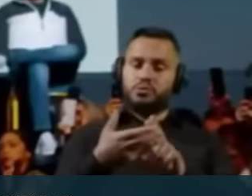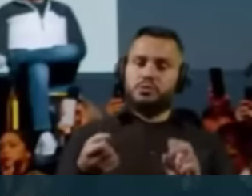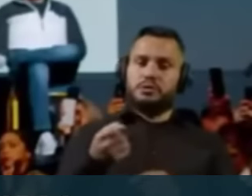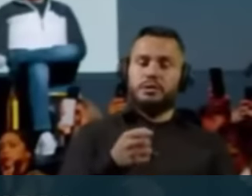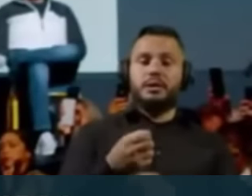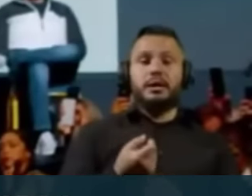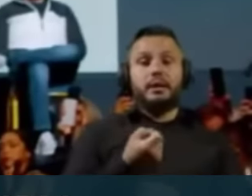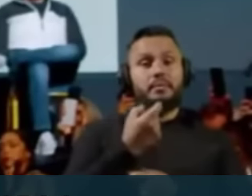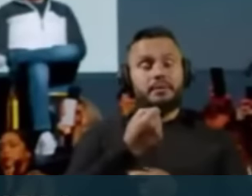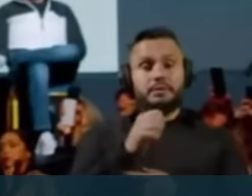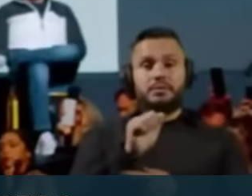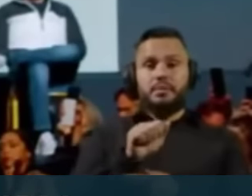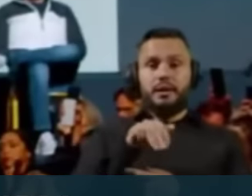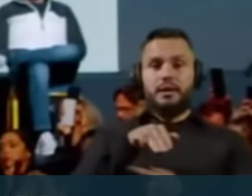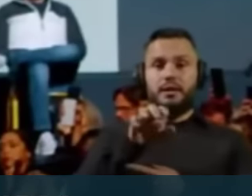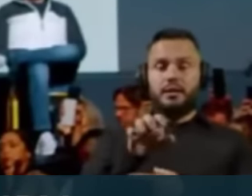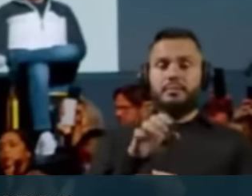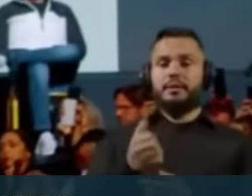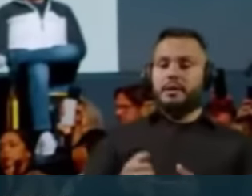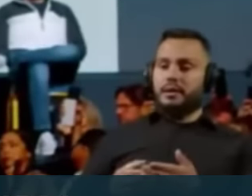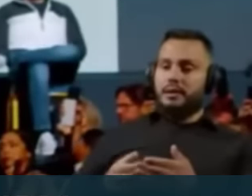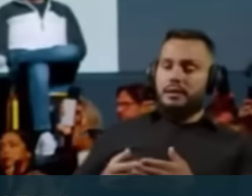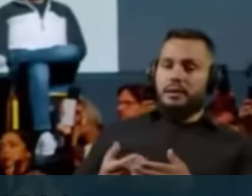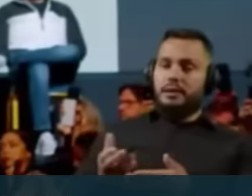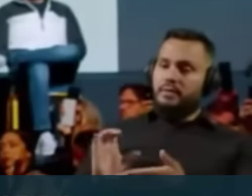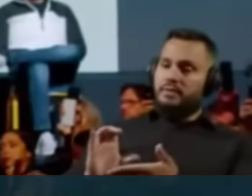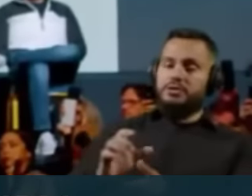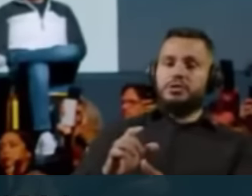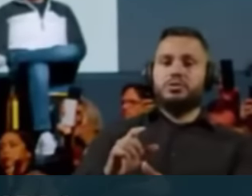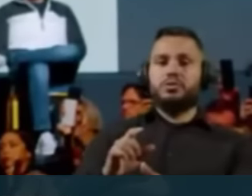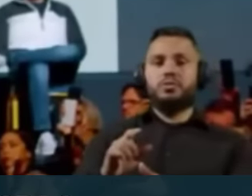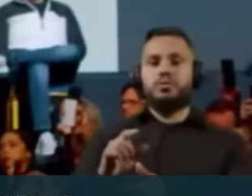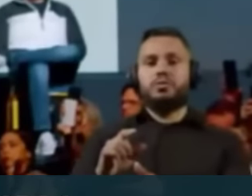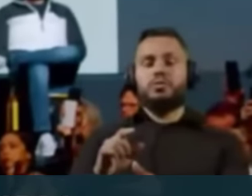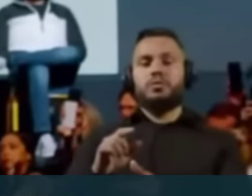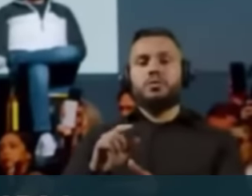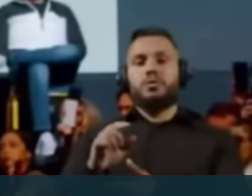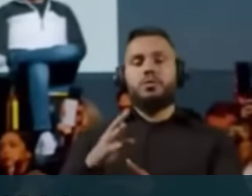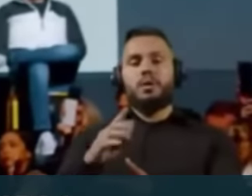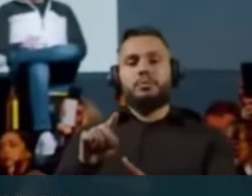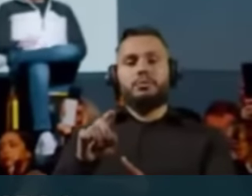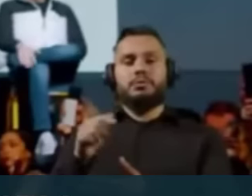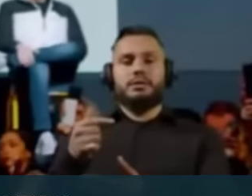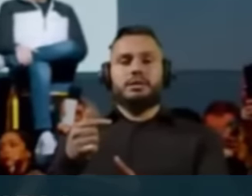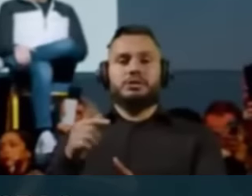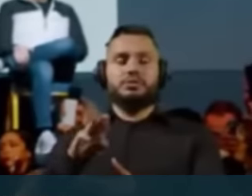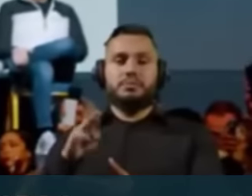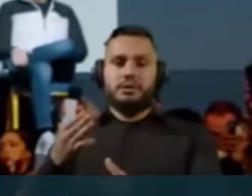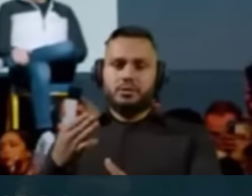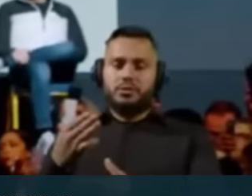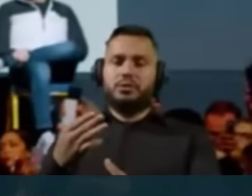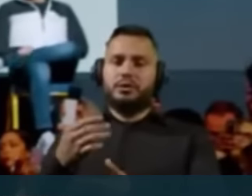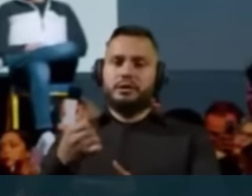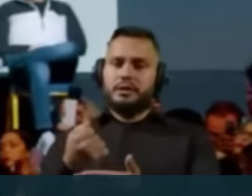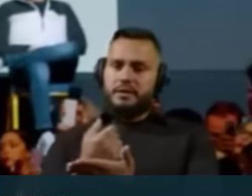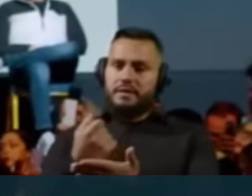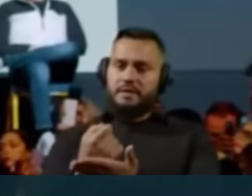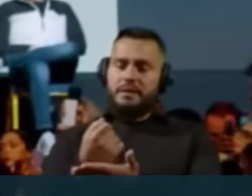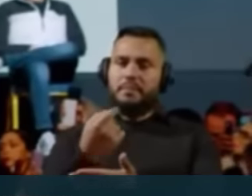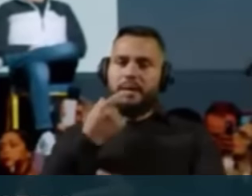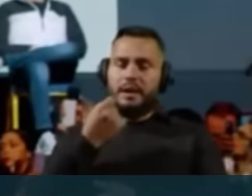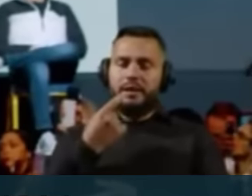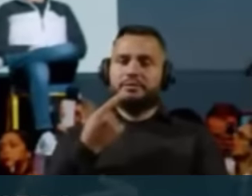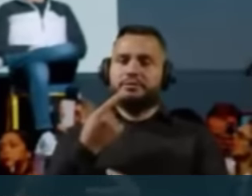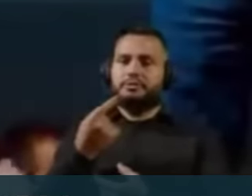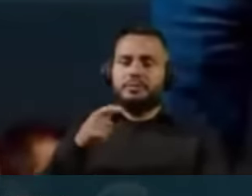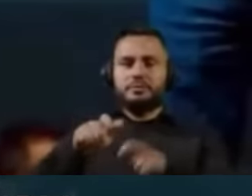5,7 bilhões em farmacotécnicos para atendimento de pessoas com doenças raras. Ali, nós